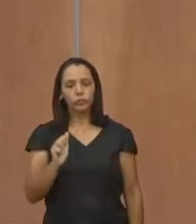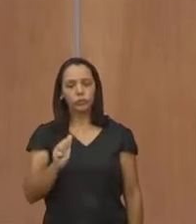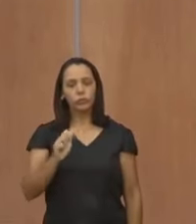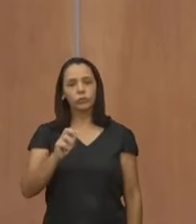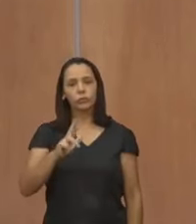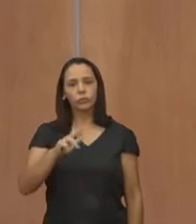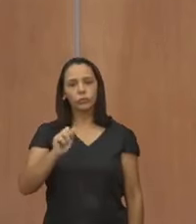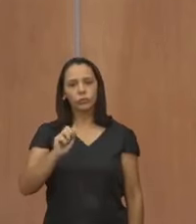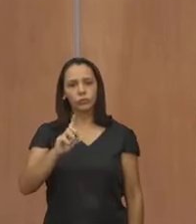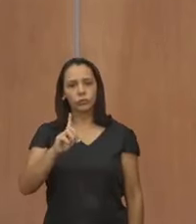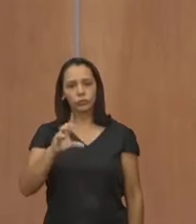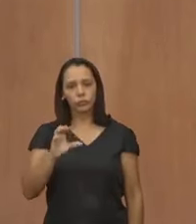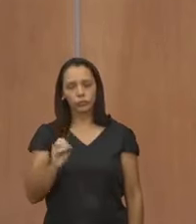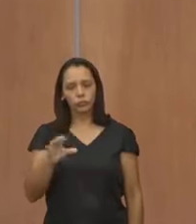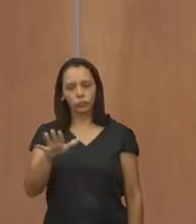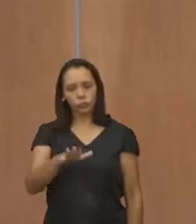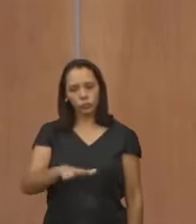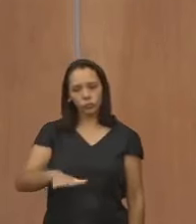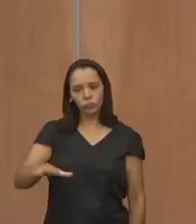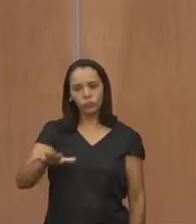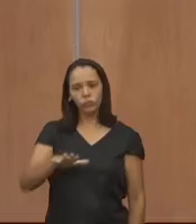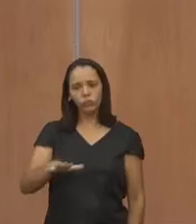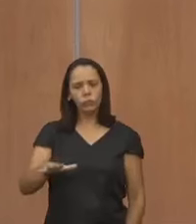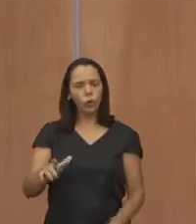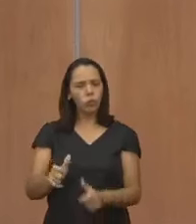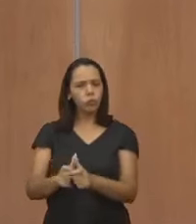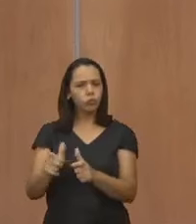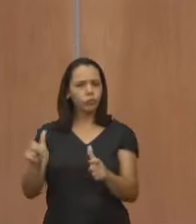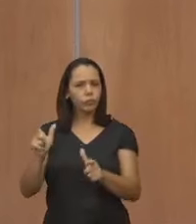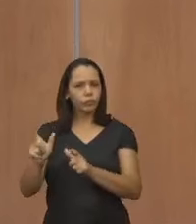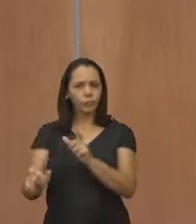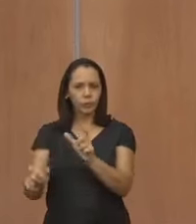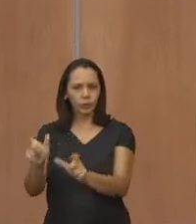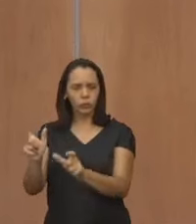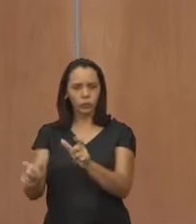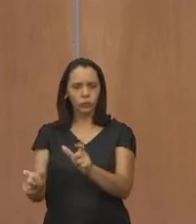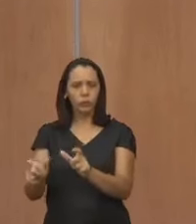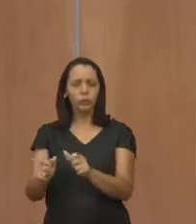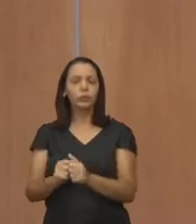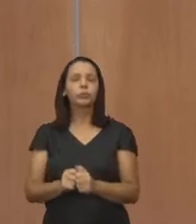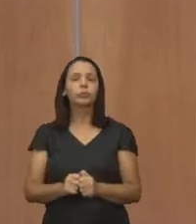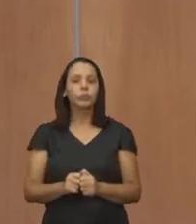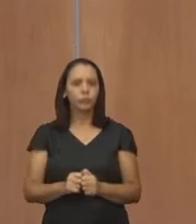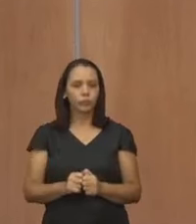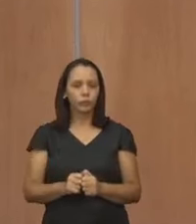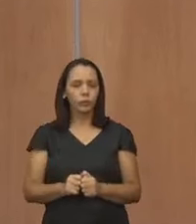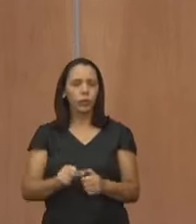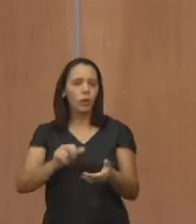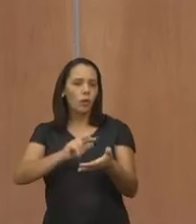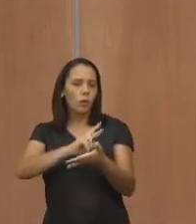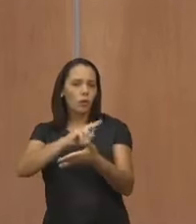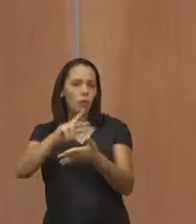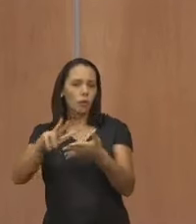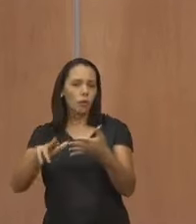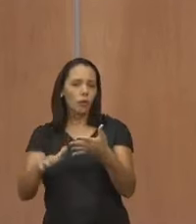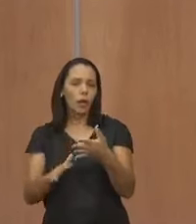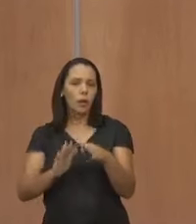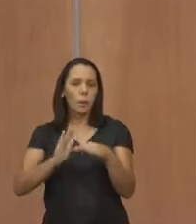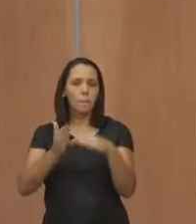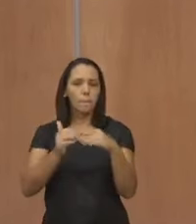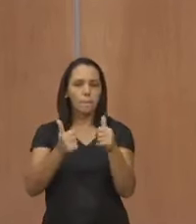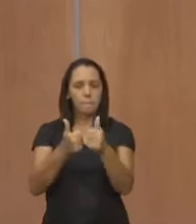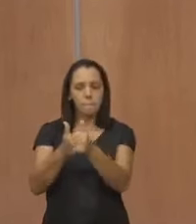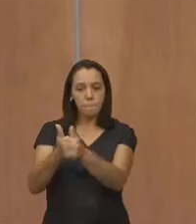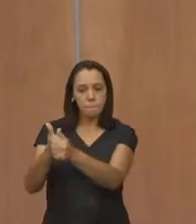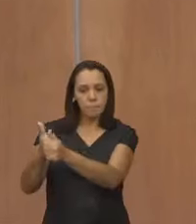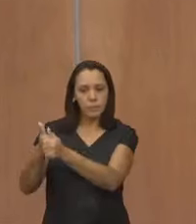Scavone, que é uma região muito populosa, que pega Jardim das Indústrias, pega Vila Branca, Rio Comprido, Santa Paula,